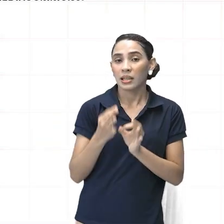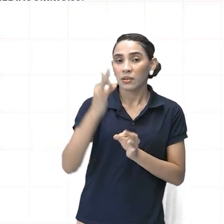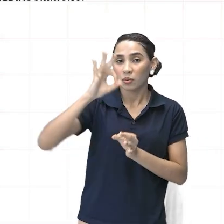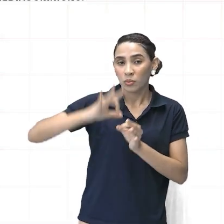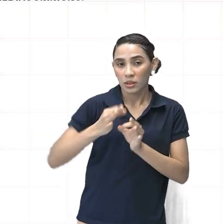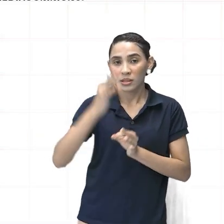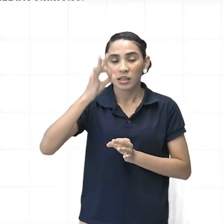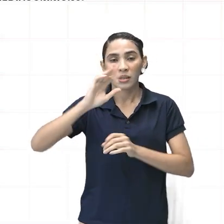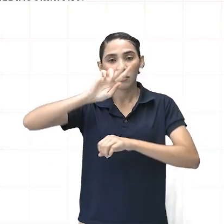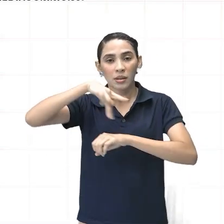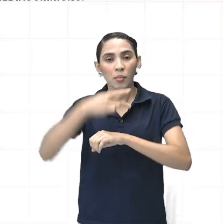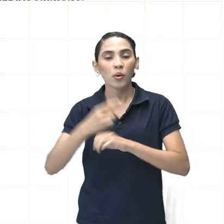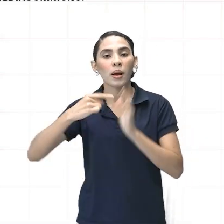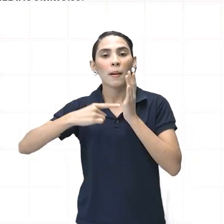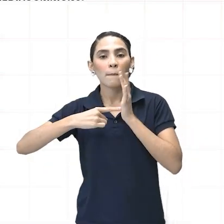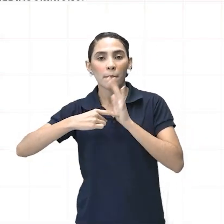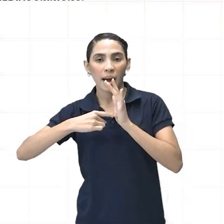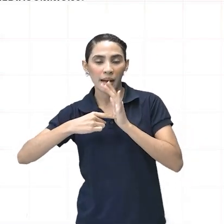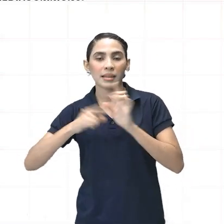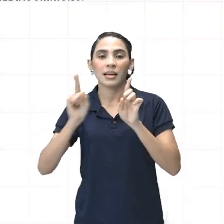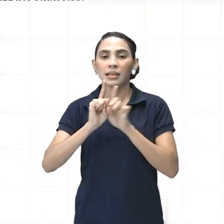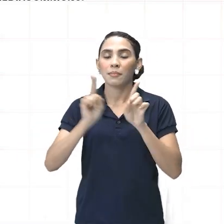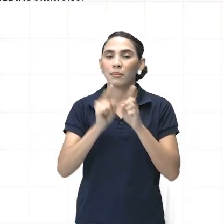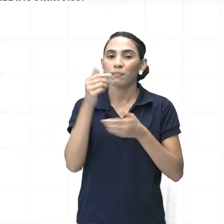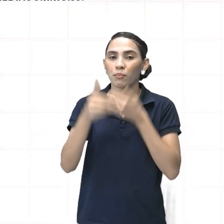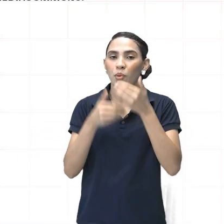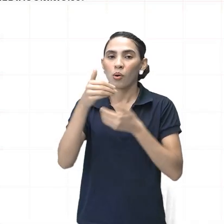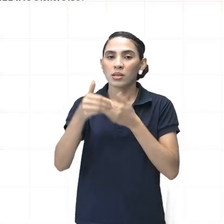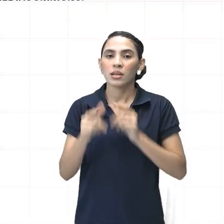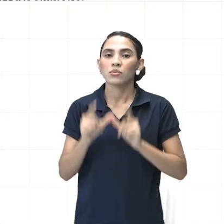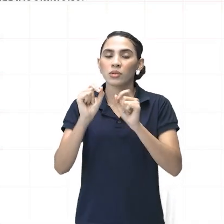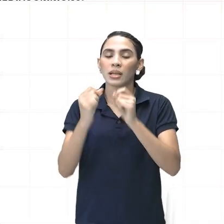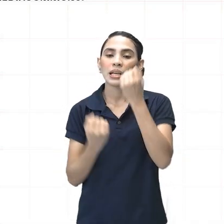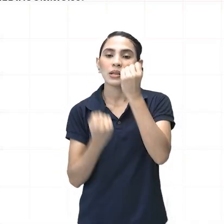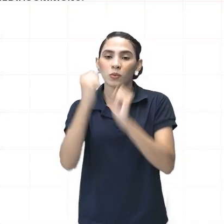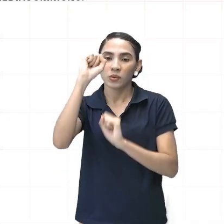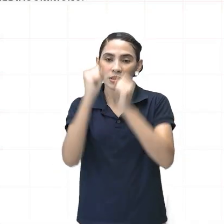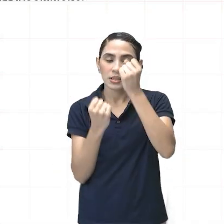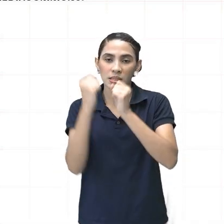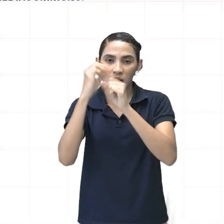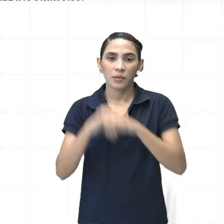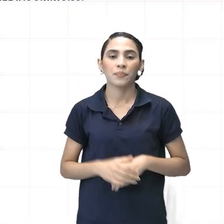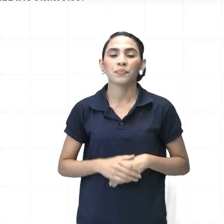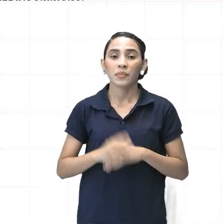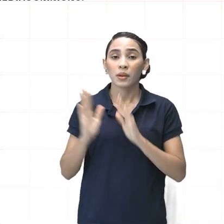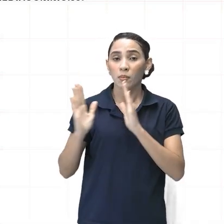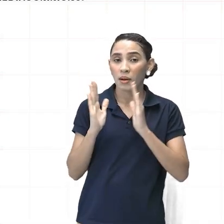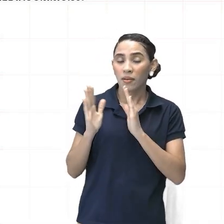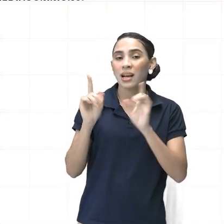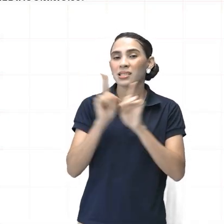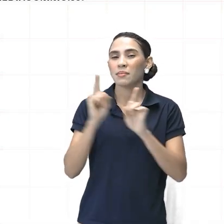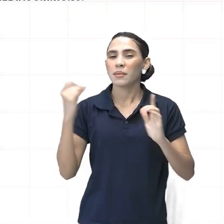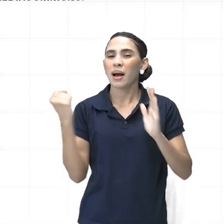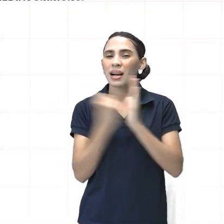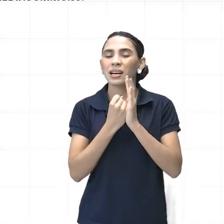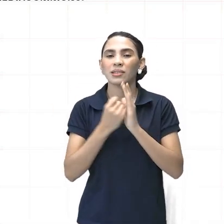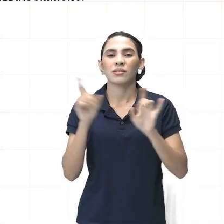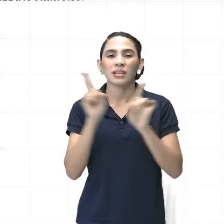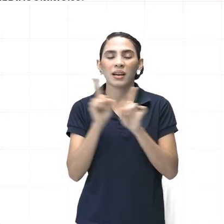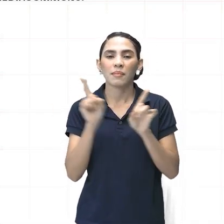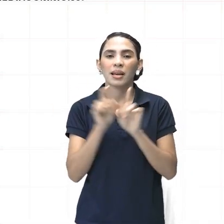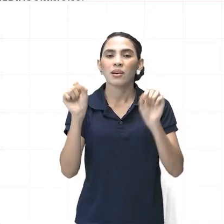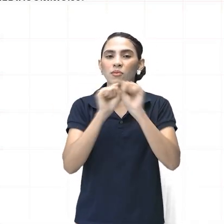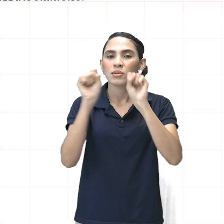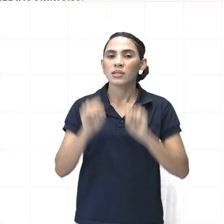com a manufatura, da manufatura com esse processo de industrialização, e uma fase que acaba marcando muito aí o